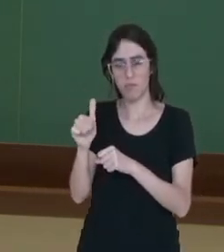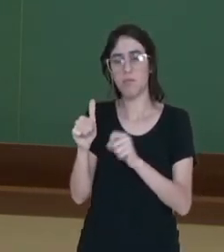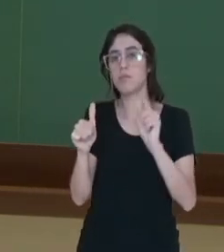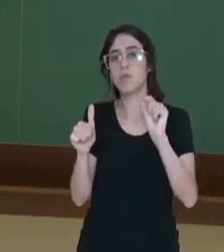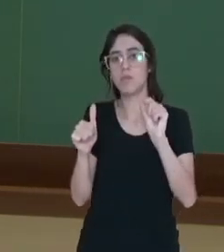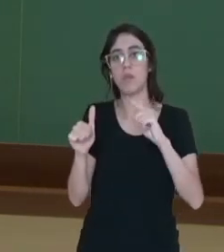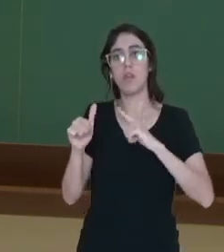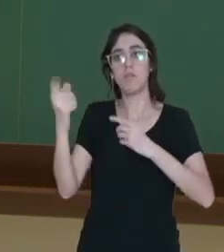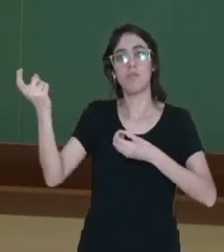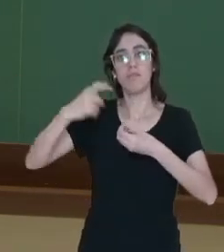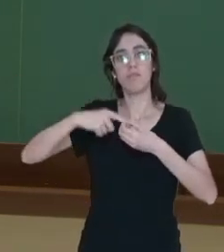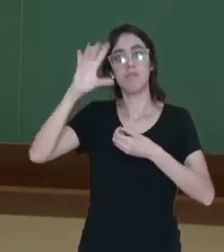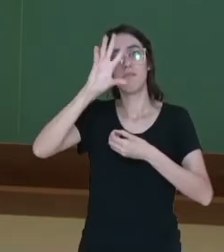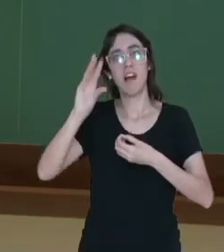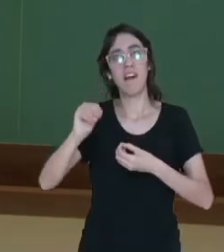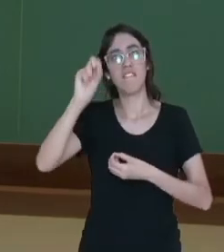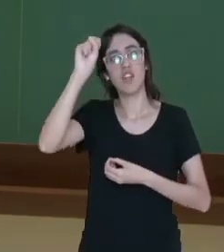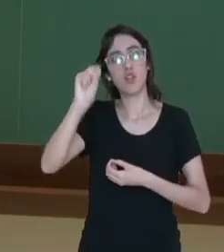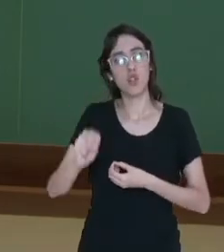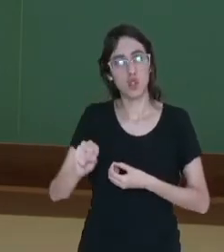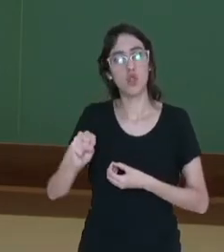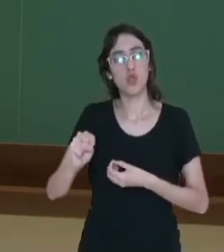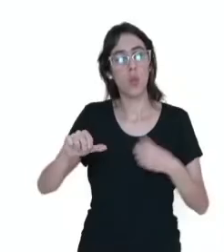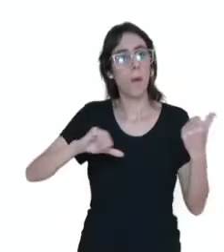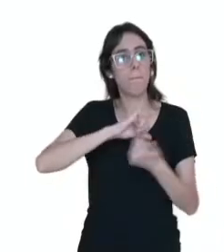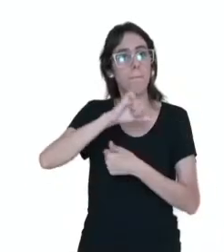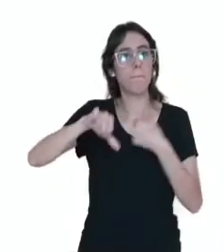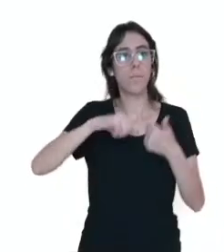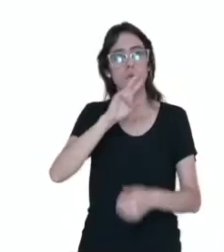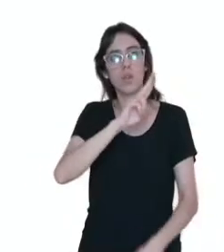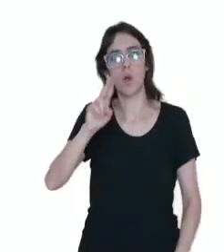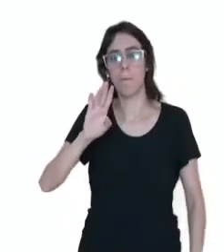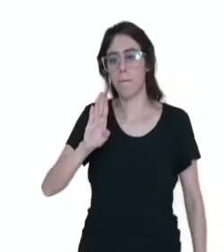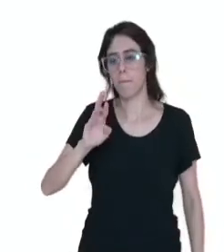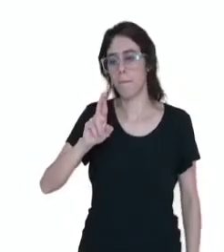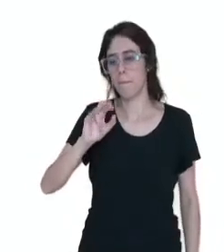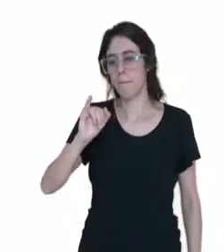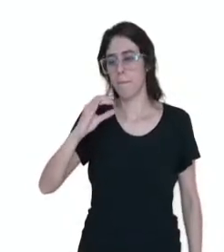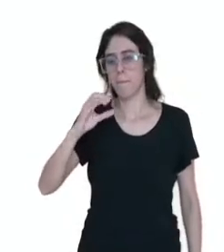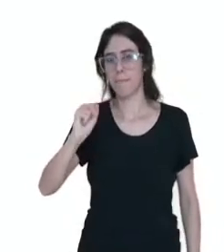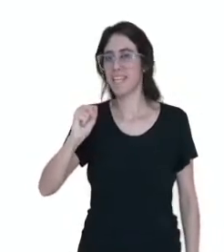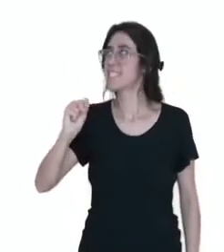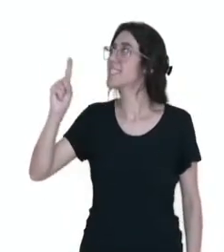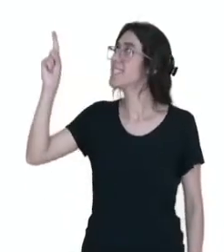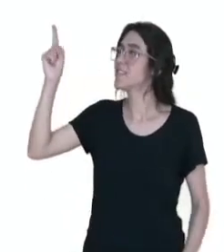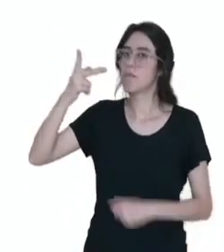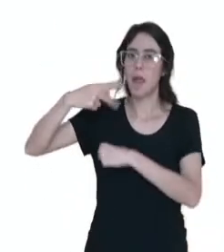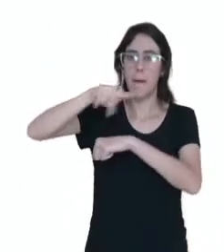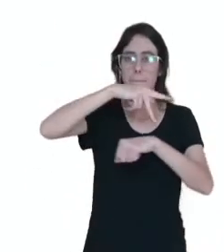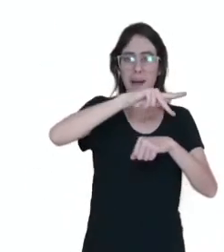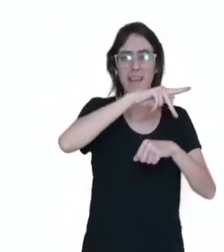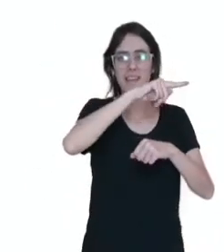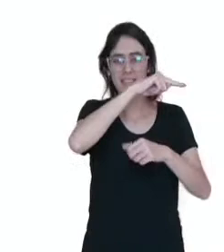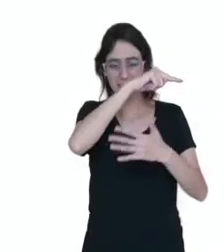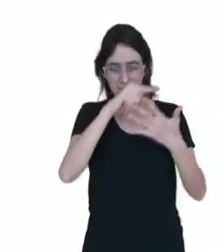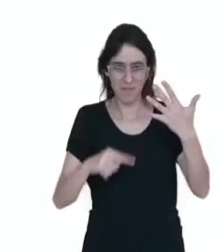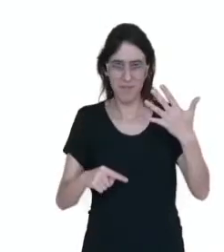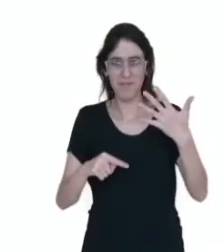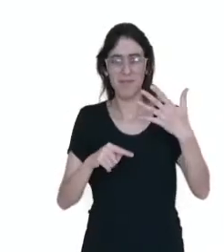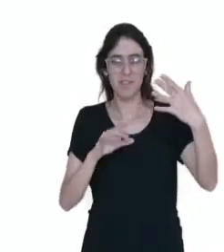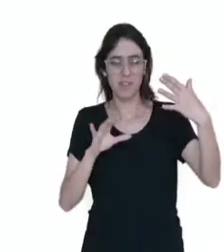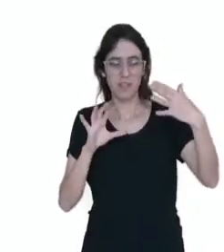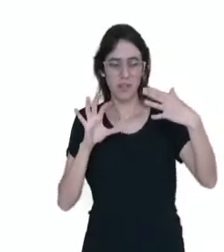parceiro a África do Sul, mudando o nome aí para BRICS. Então a sigla destes países aí formando um importante